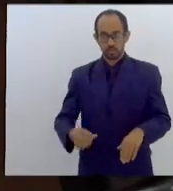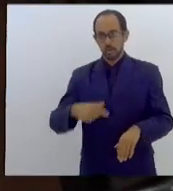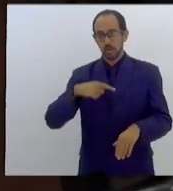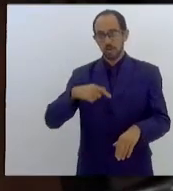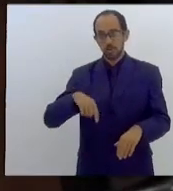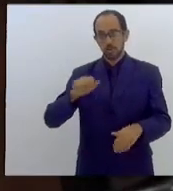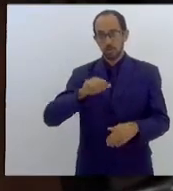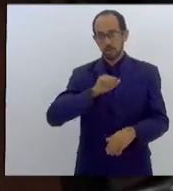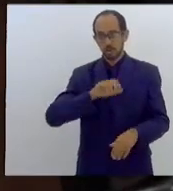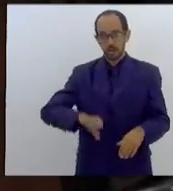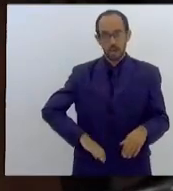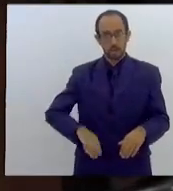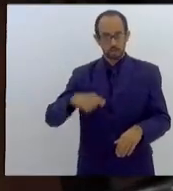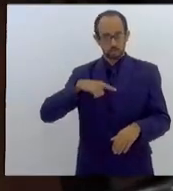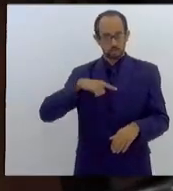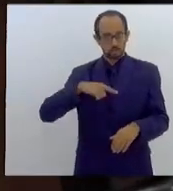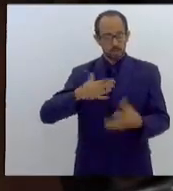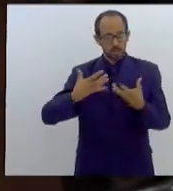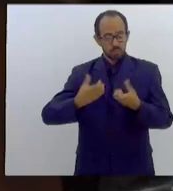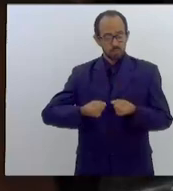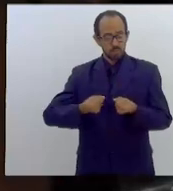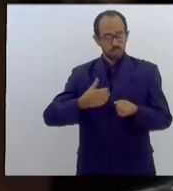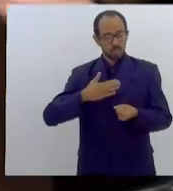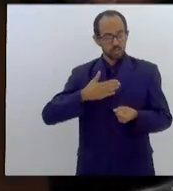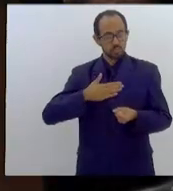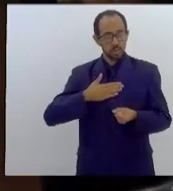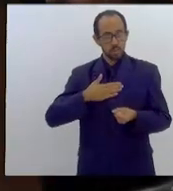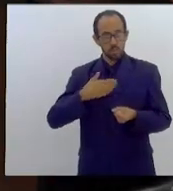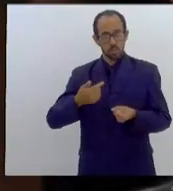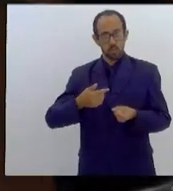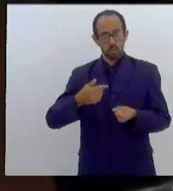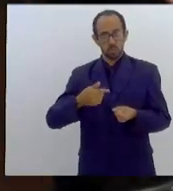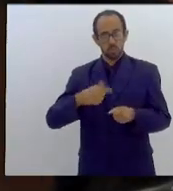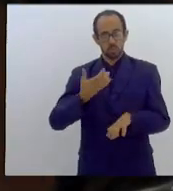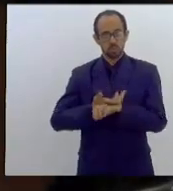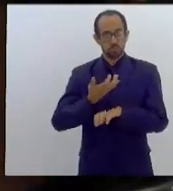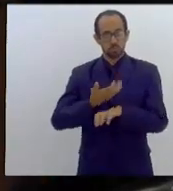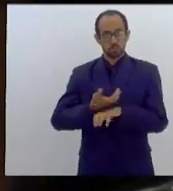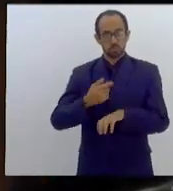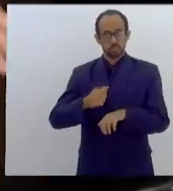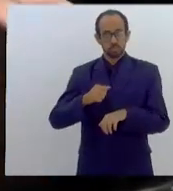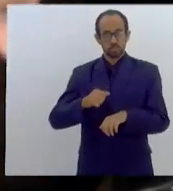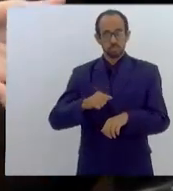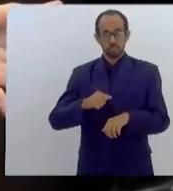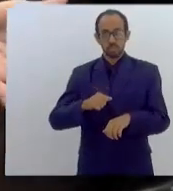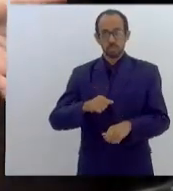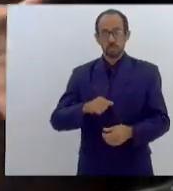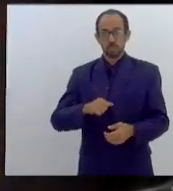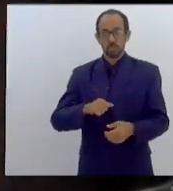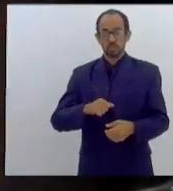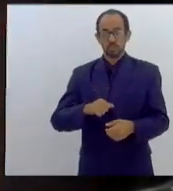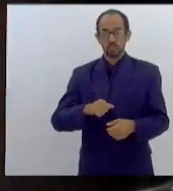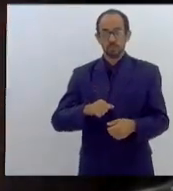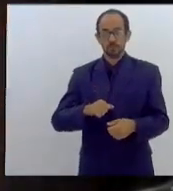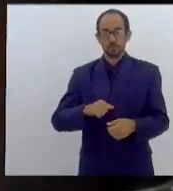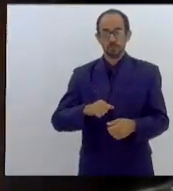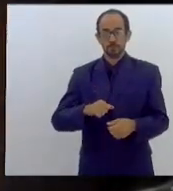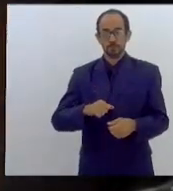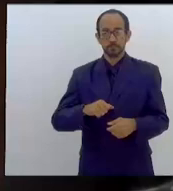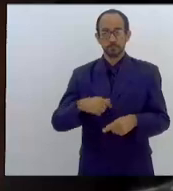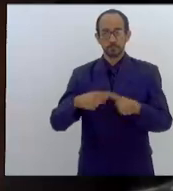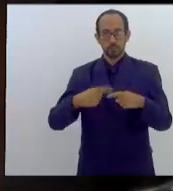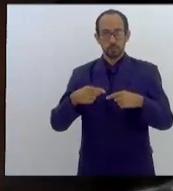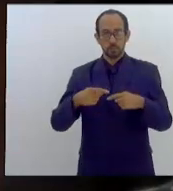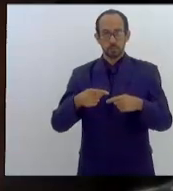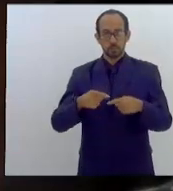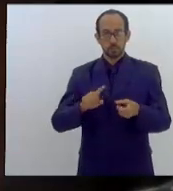respaldo, e como deputada, para decidir uma matéria junto com o governo do Estado. Okay. Ele tem essa autoridade. Agradeço. Daqui a pouquinho nós estamos